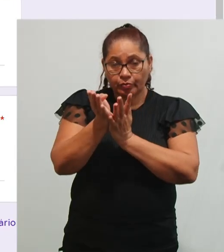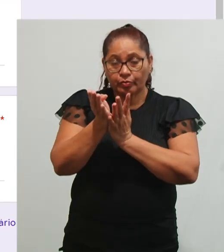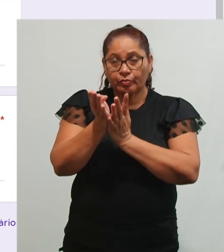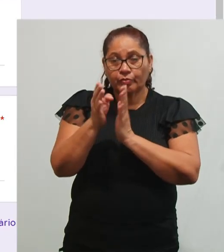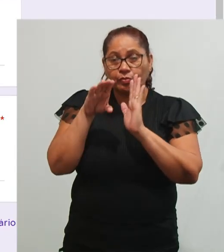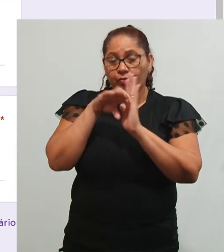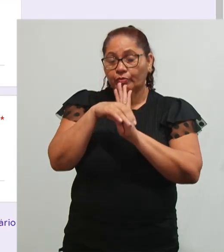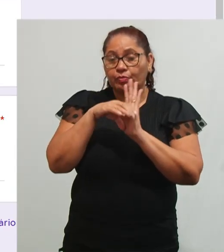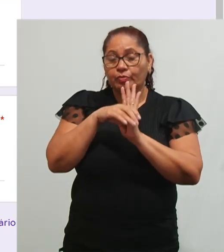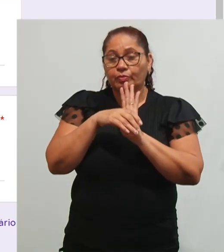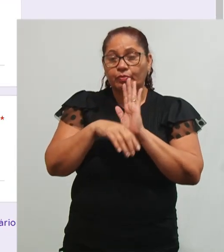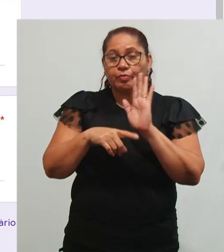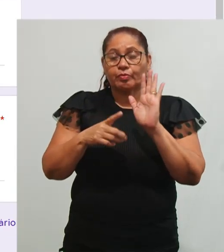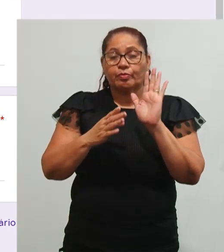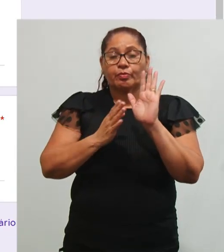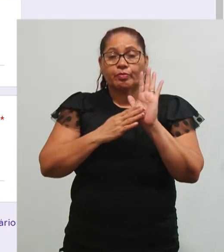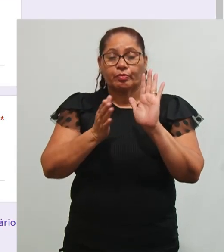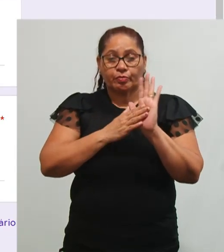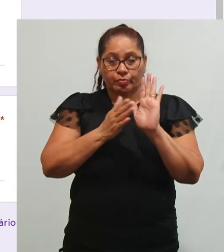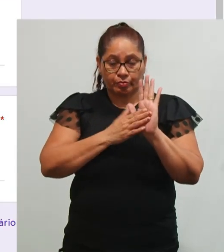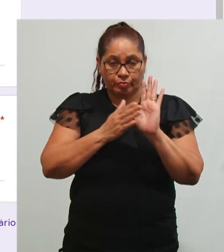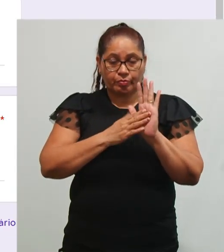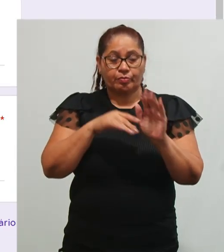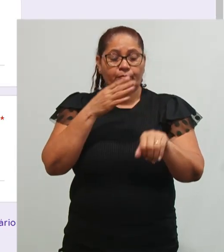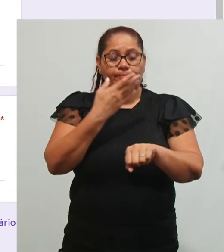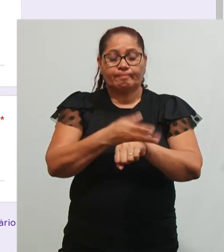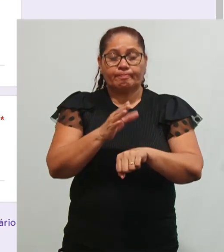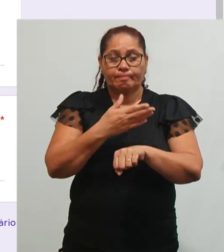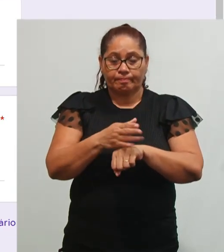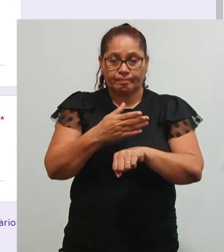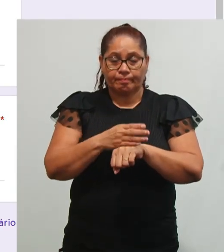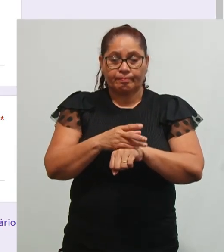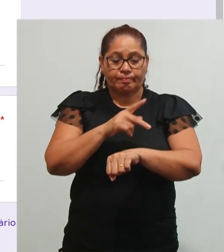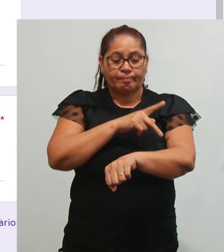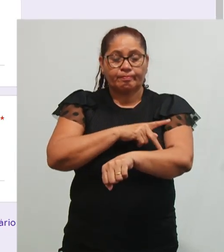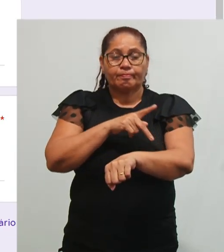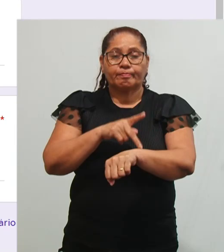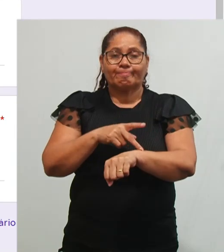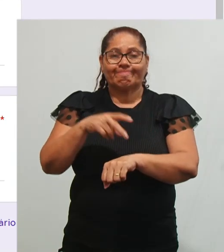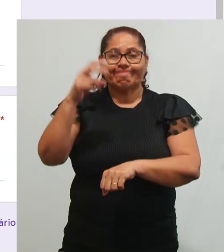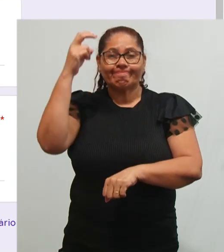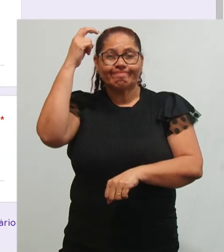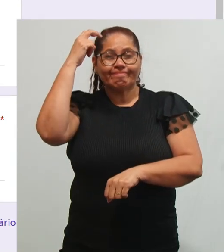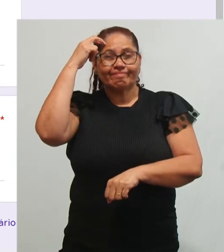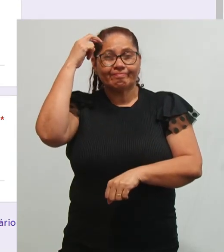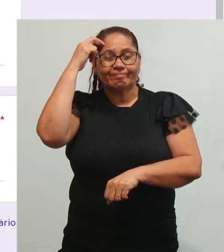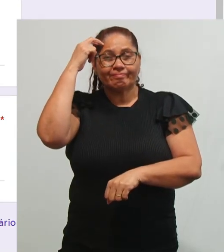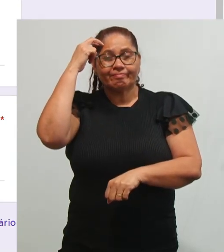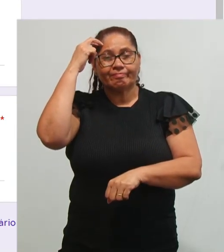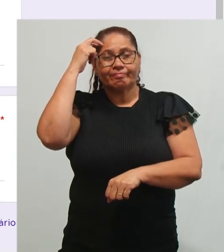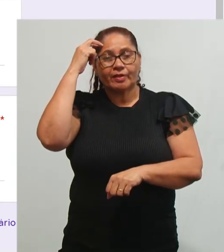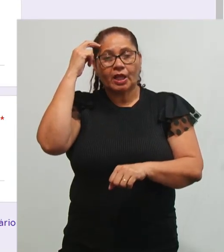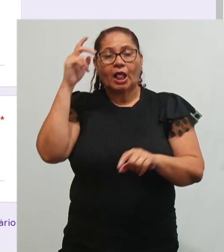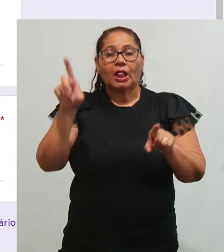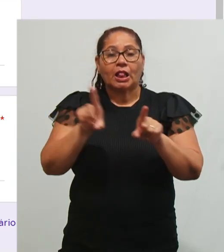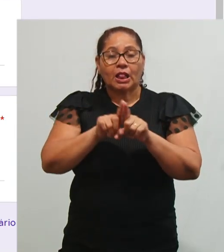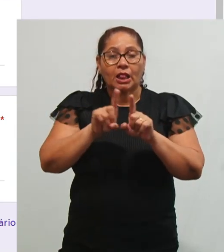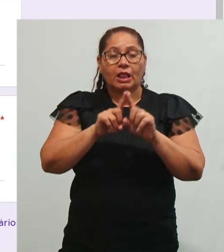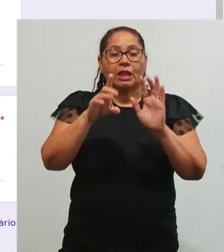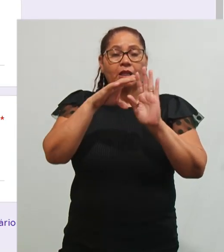é apresentar a proposta de prática pedagógica intercultural e apresentar os conceitos